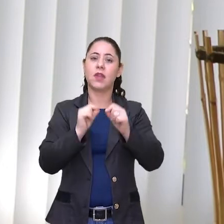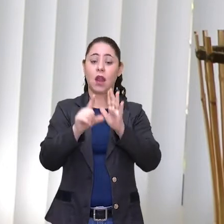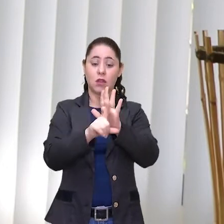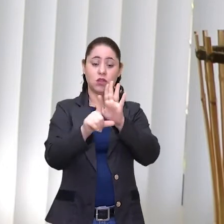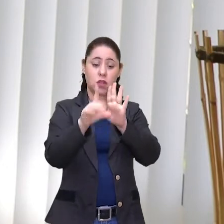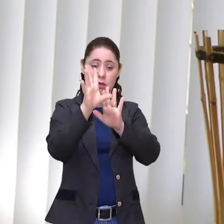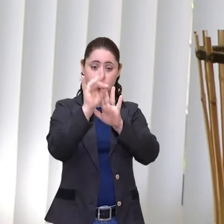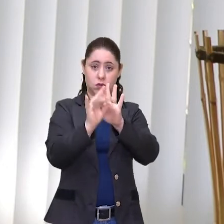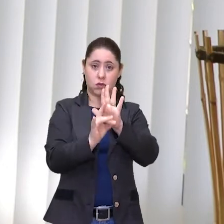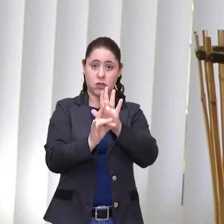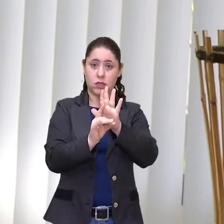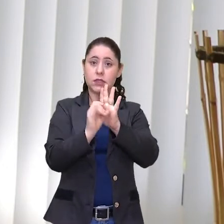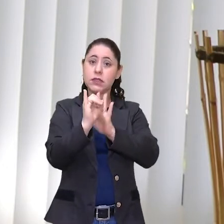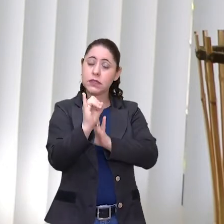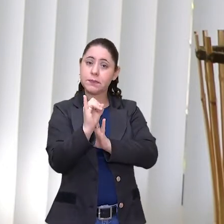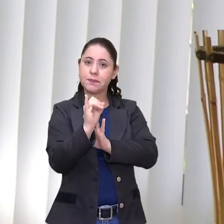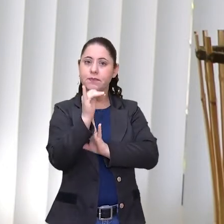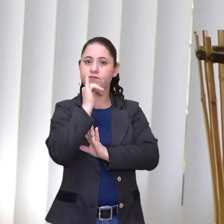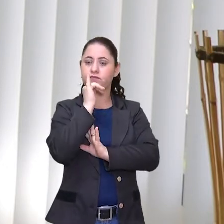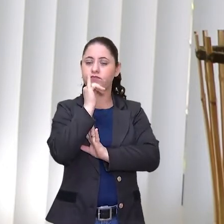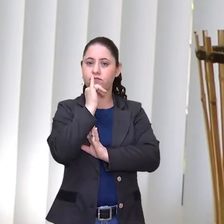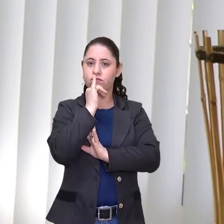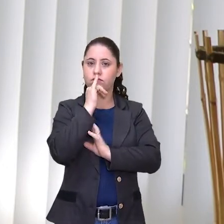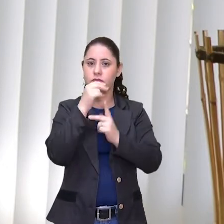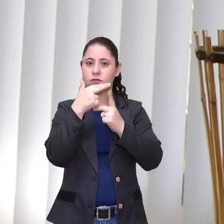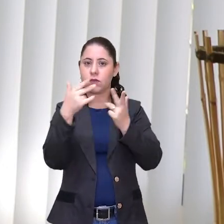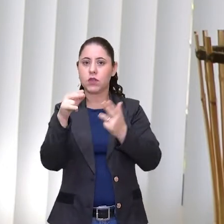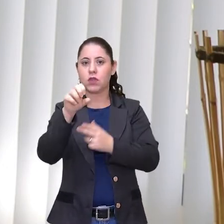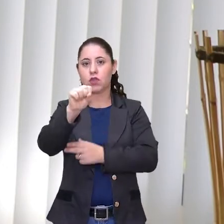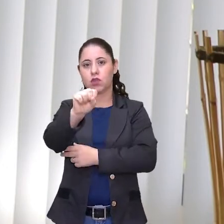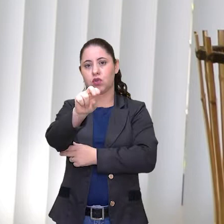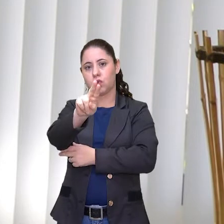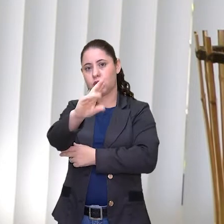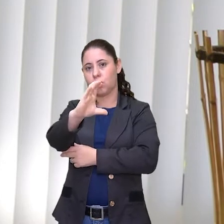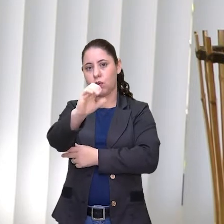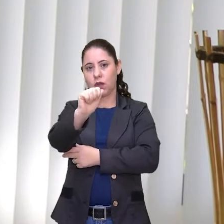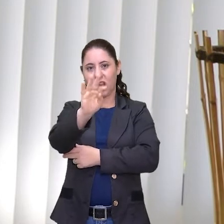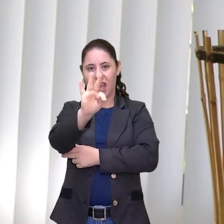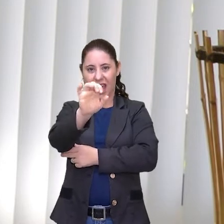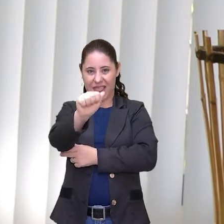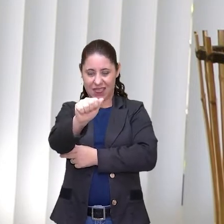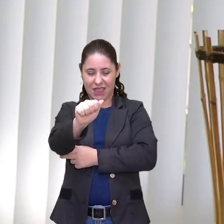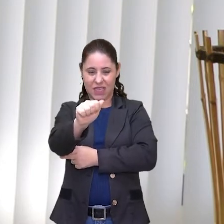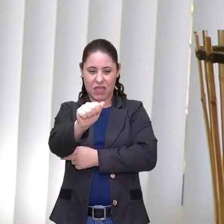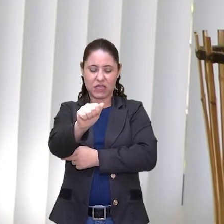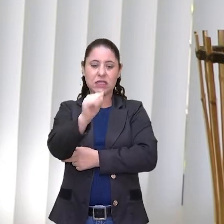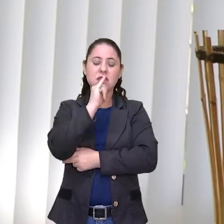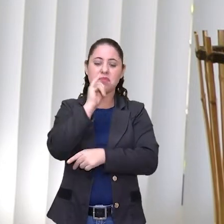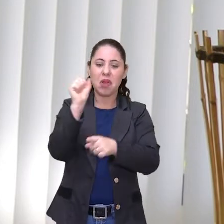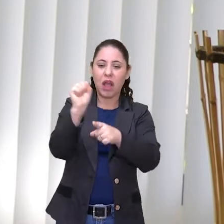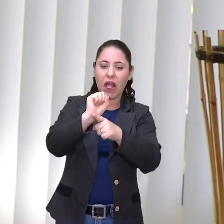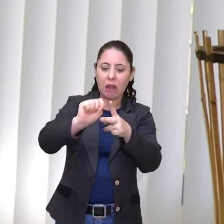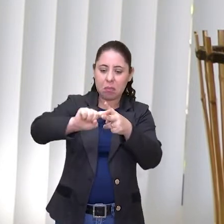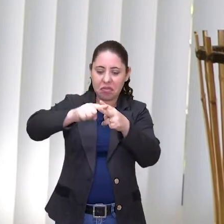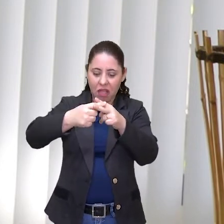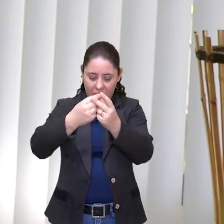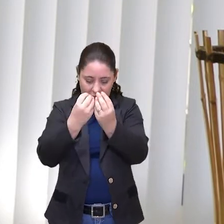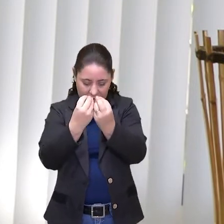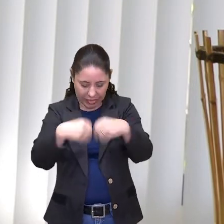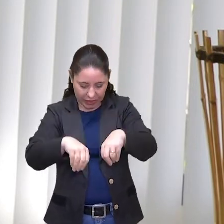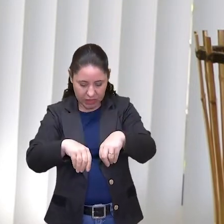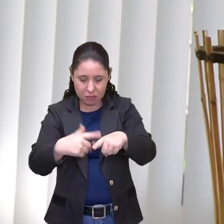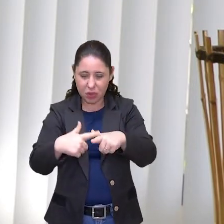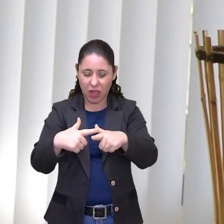até que a legislação estabelece, que se o bem for alienado for uma sucata, isso acontece muito nos leilões de bens